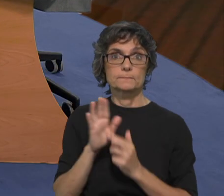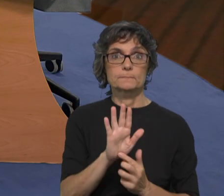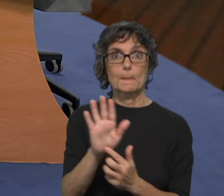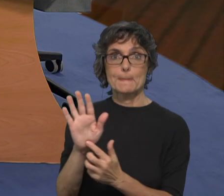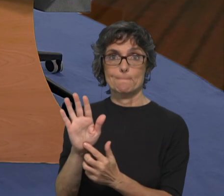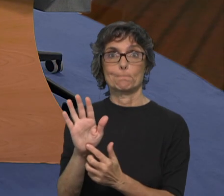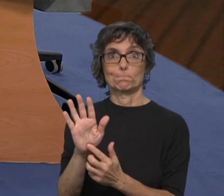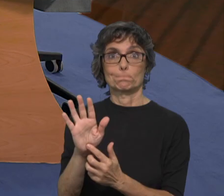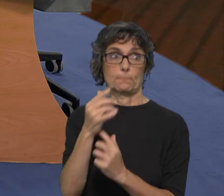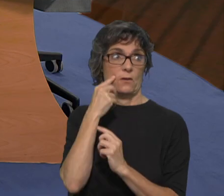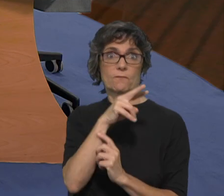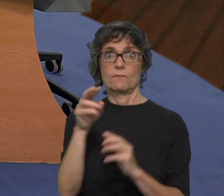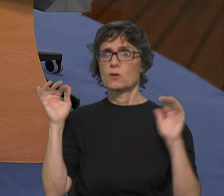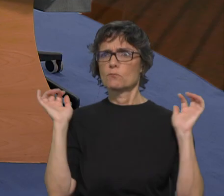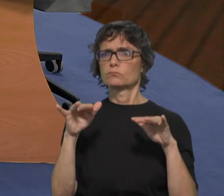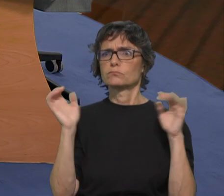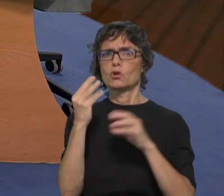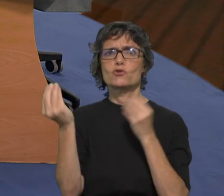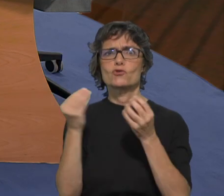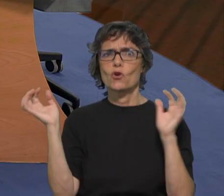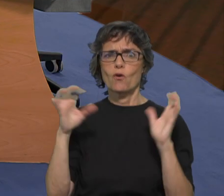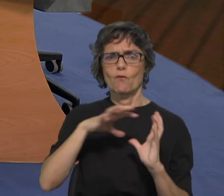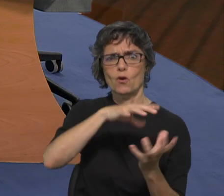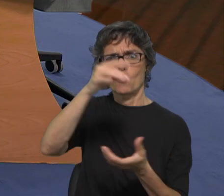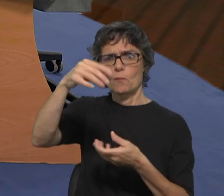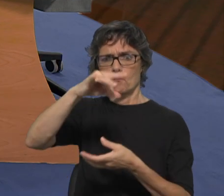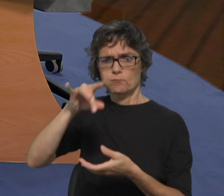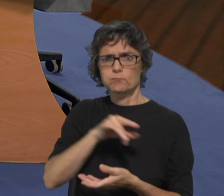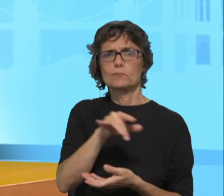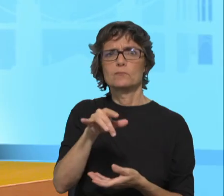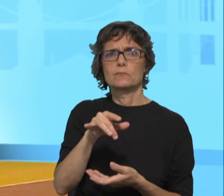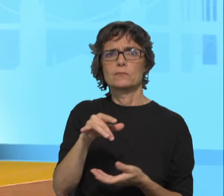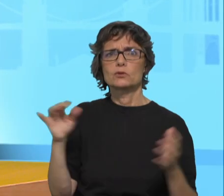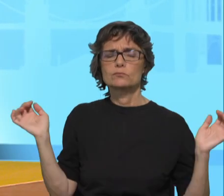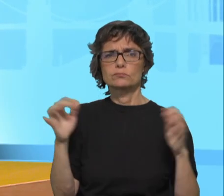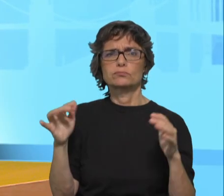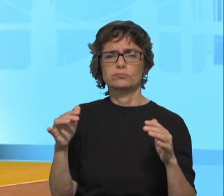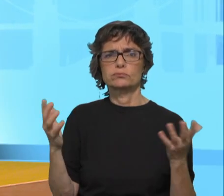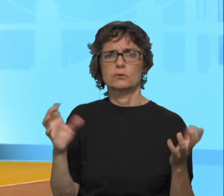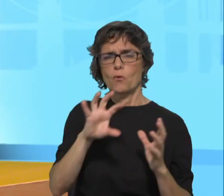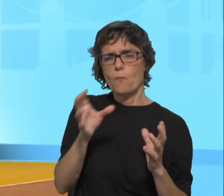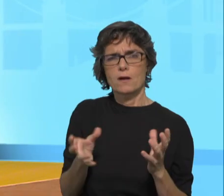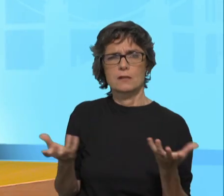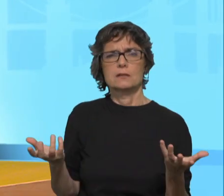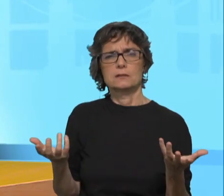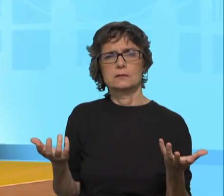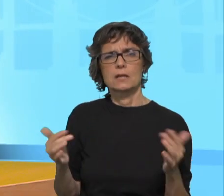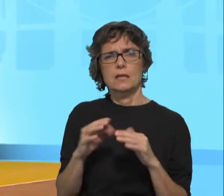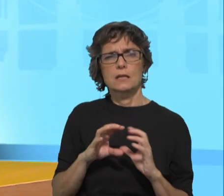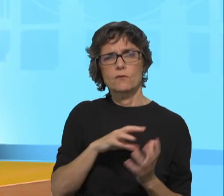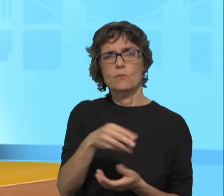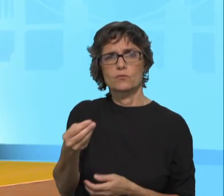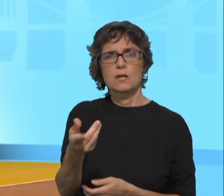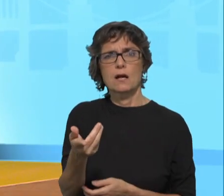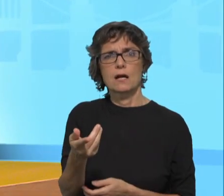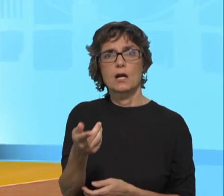os milhares de jovens que estiveram, vindos de todos os países, porque acho que podemos dizer de todos os países do mundo. Eram todos diferentes,